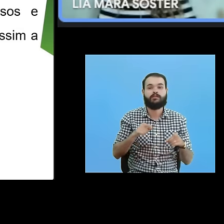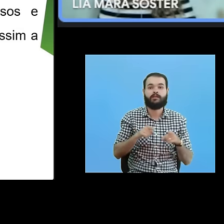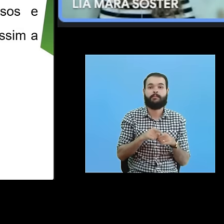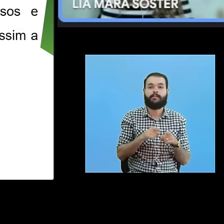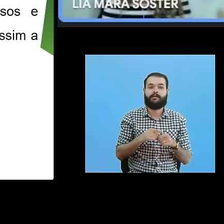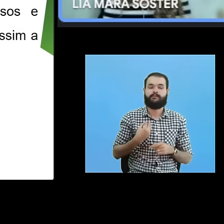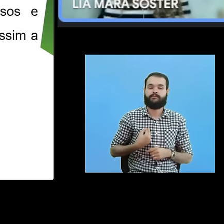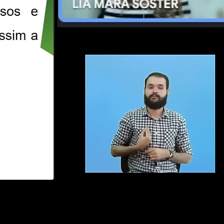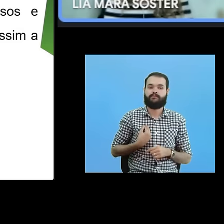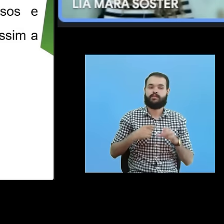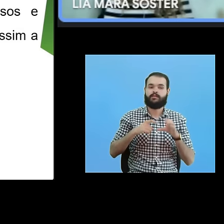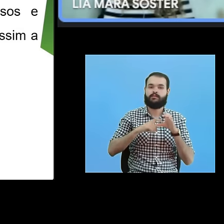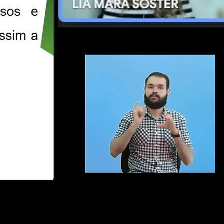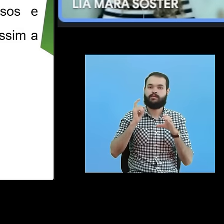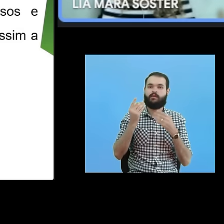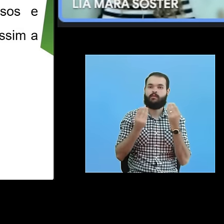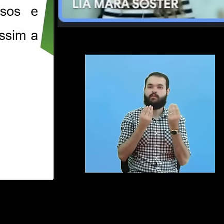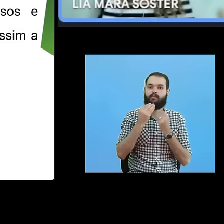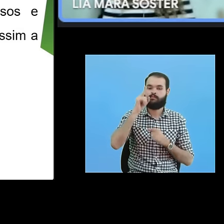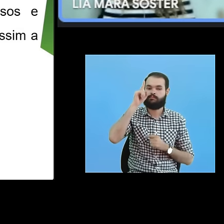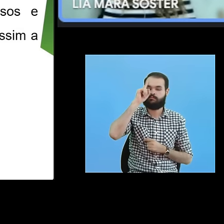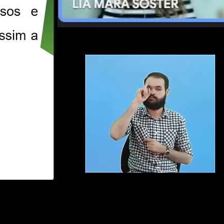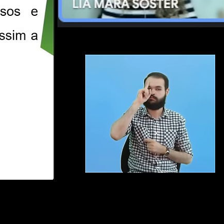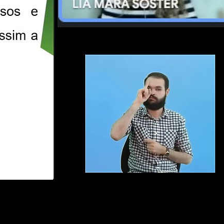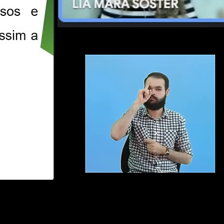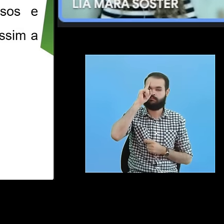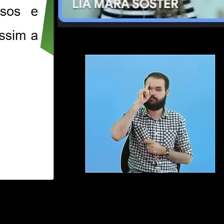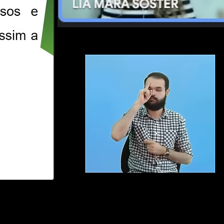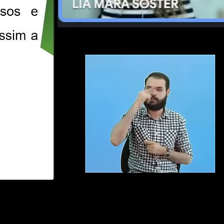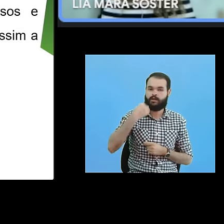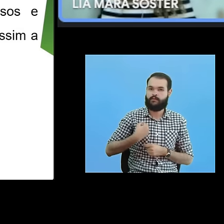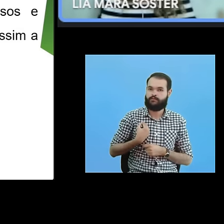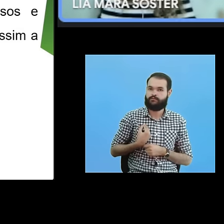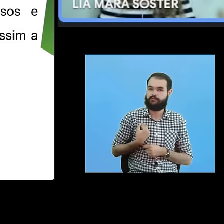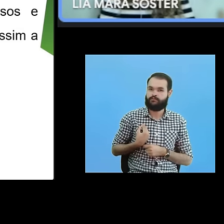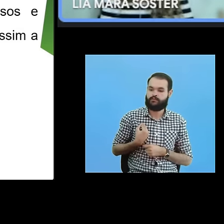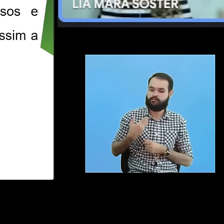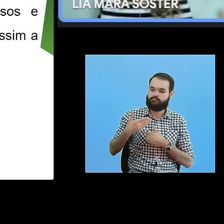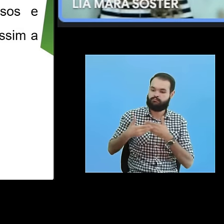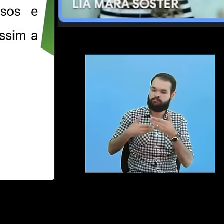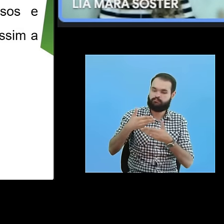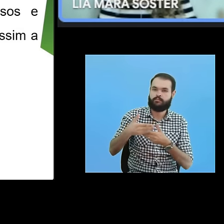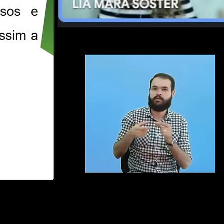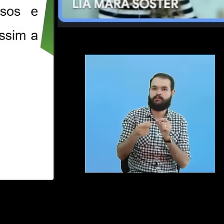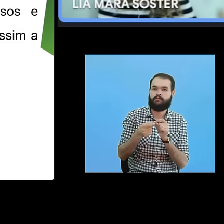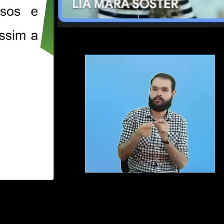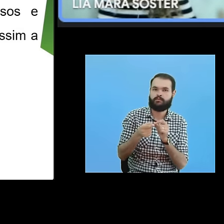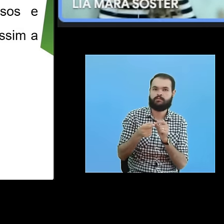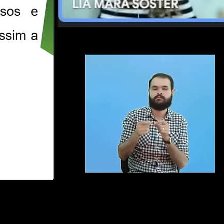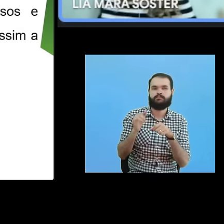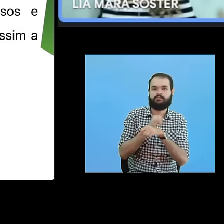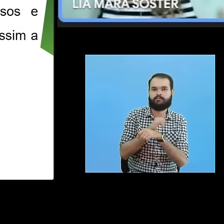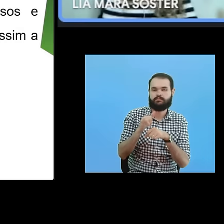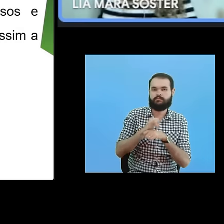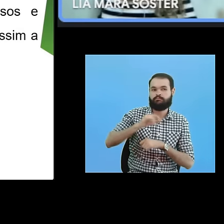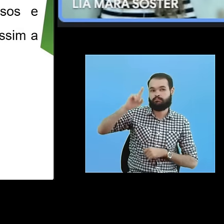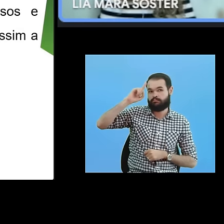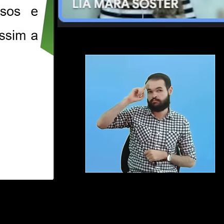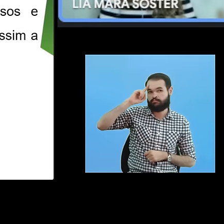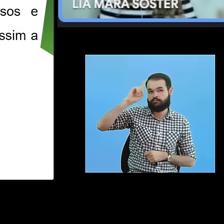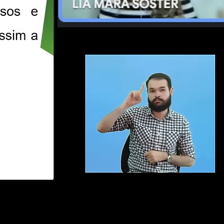importância de como a vida cotidiana, as rotinas, os afazeres, as estratégias cotidianas